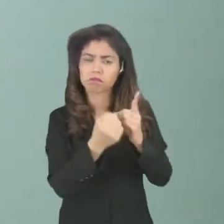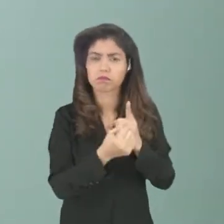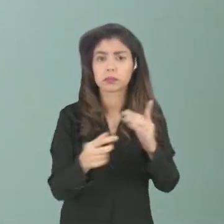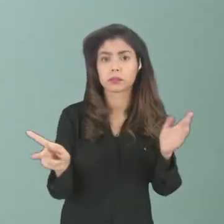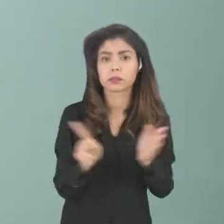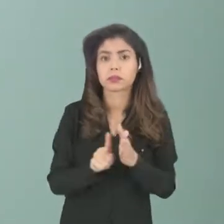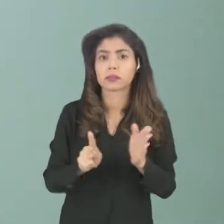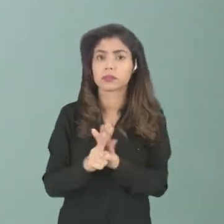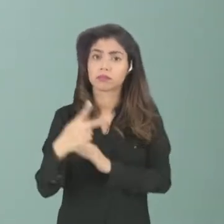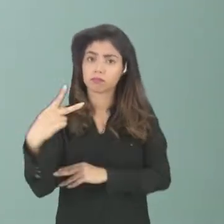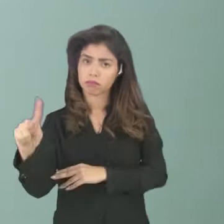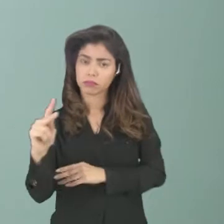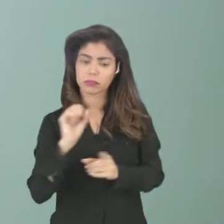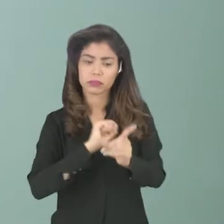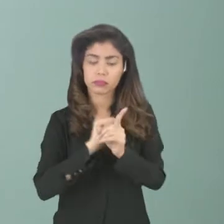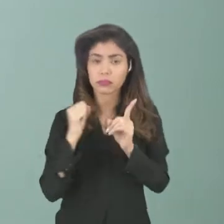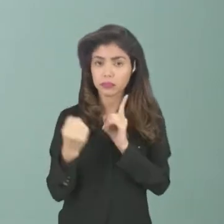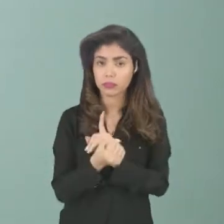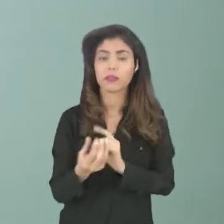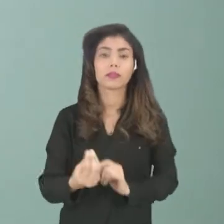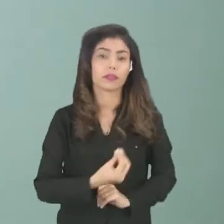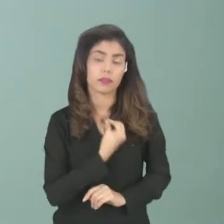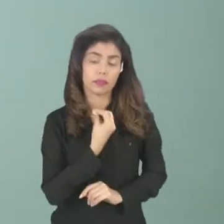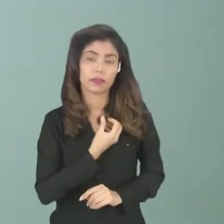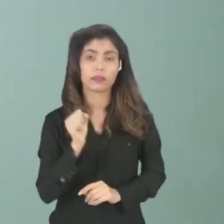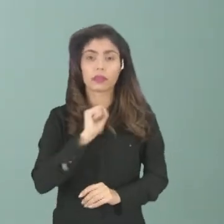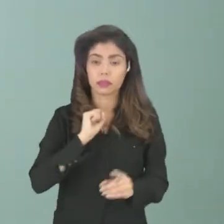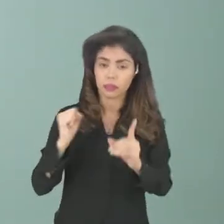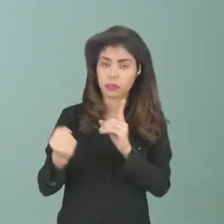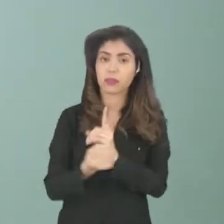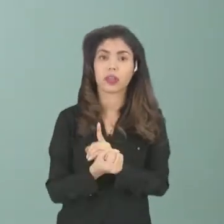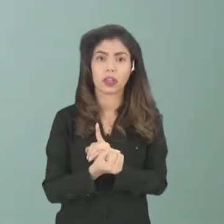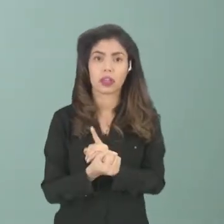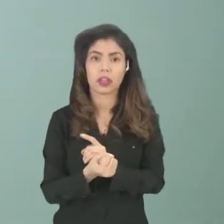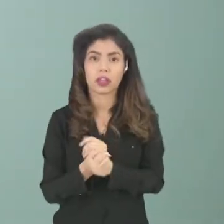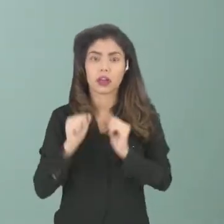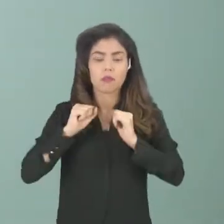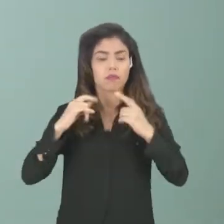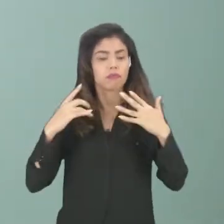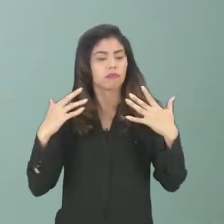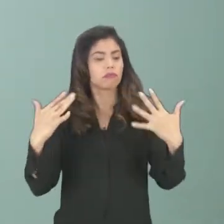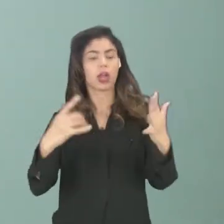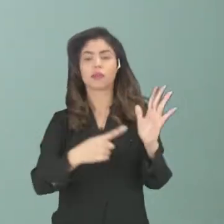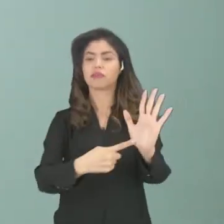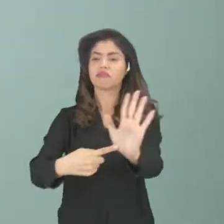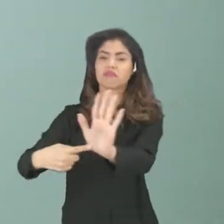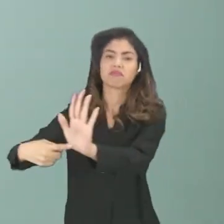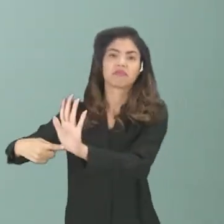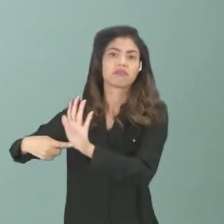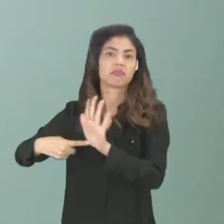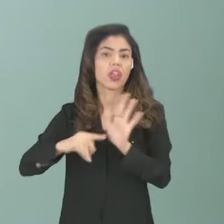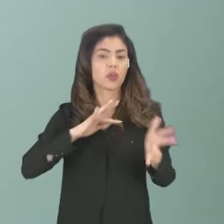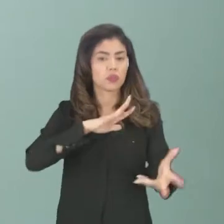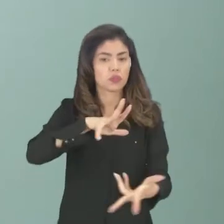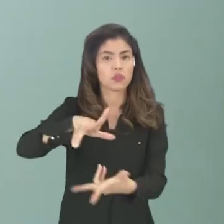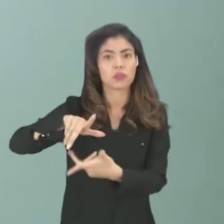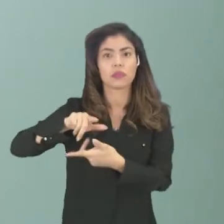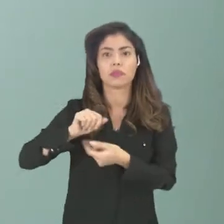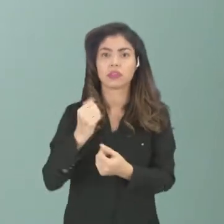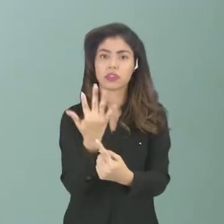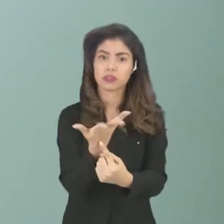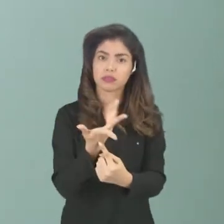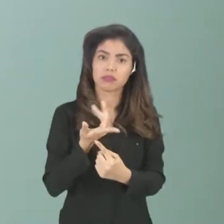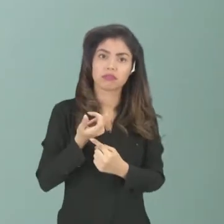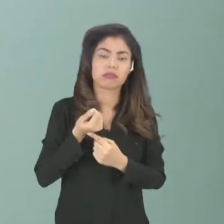para ele a sociedade, a vida social é como se fosse um palco de representações, é um mundo